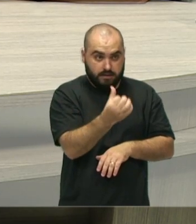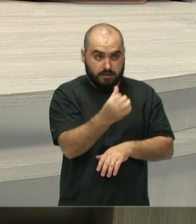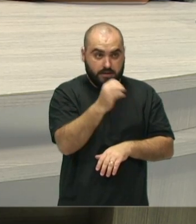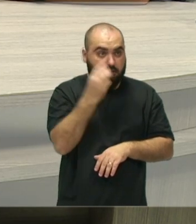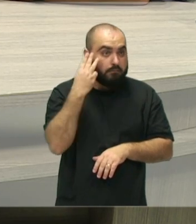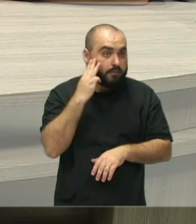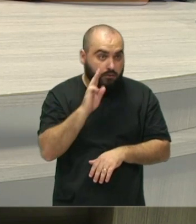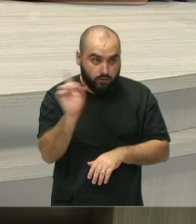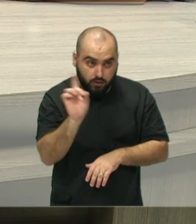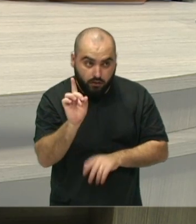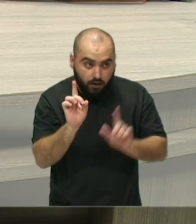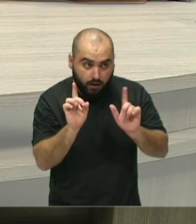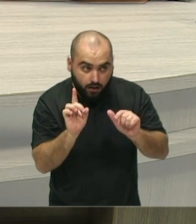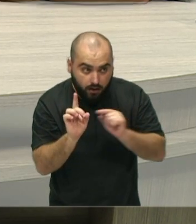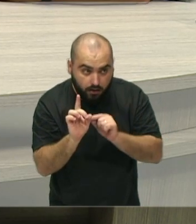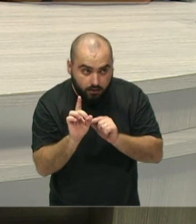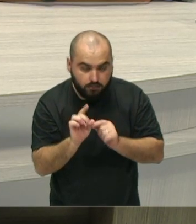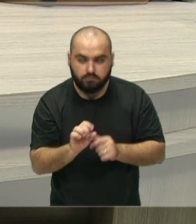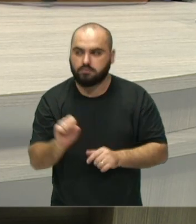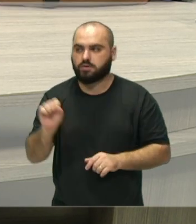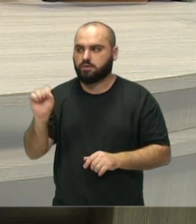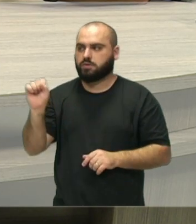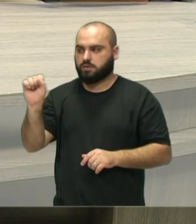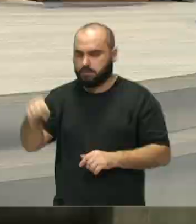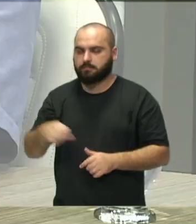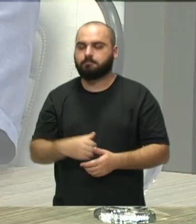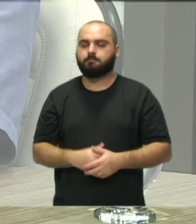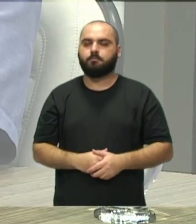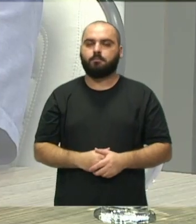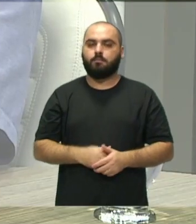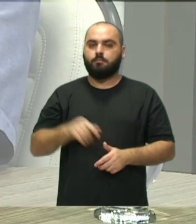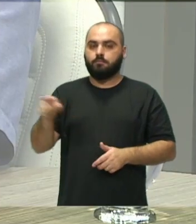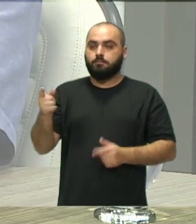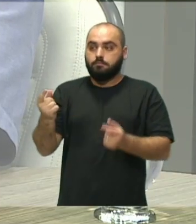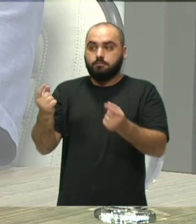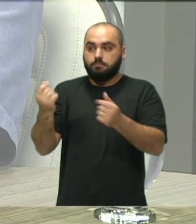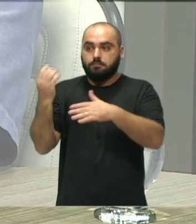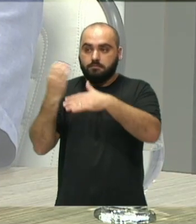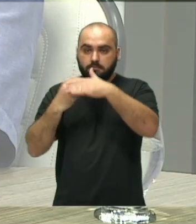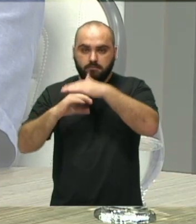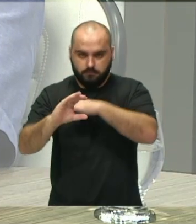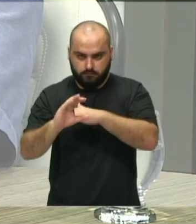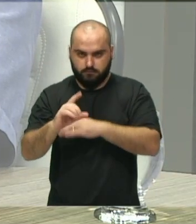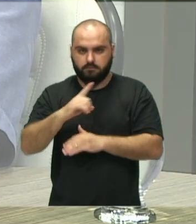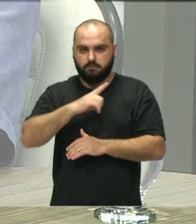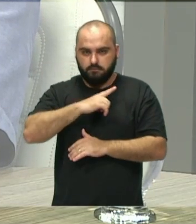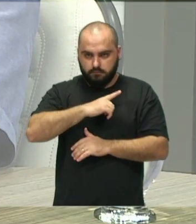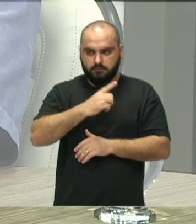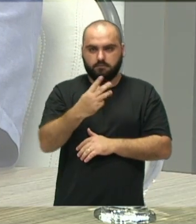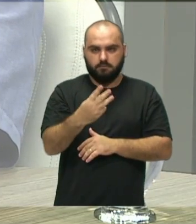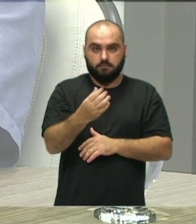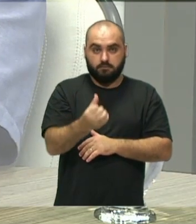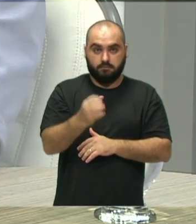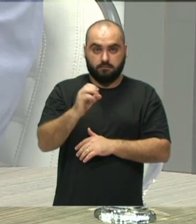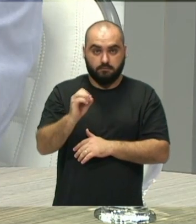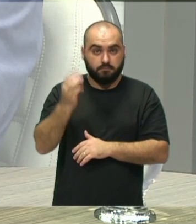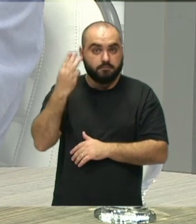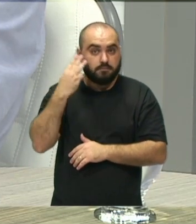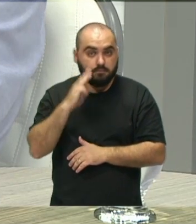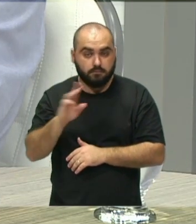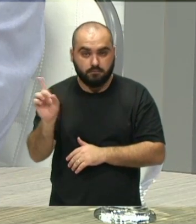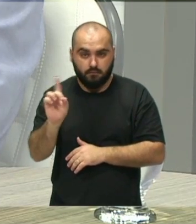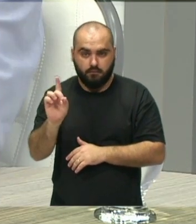Sim, os investimentos necessários para o Promob são da casa de 360 milhões de dólares,